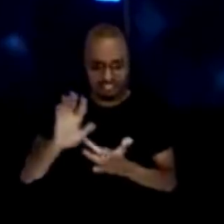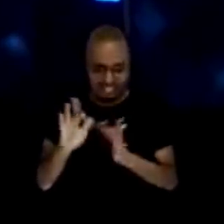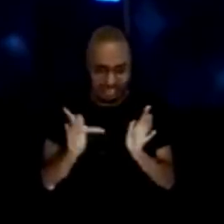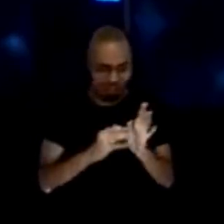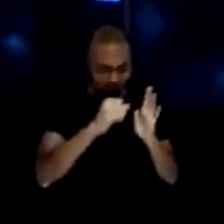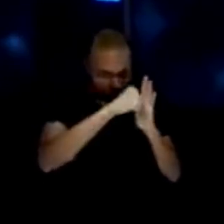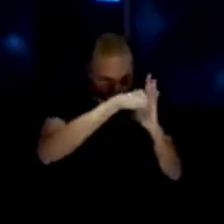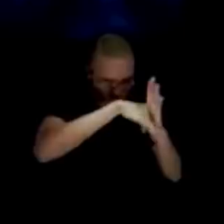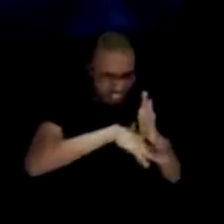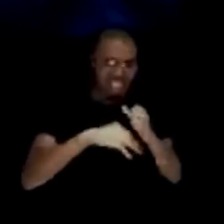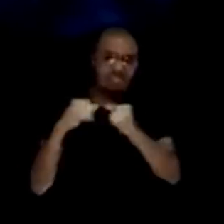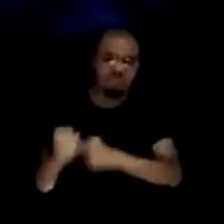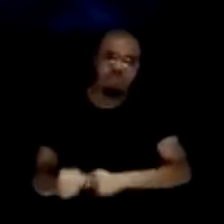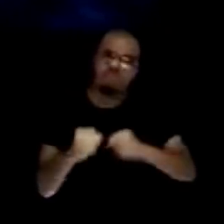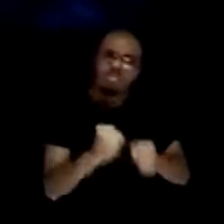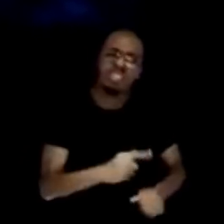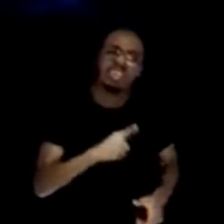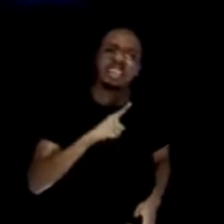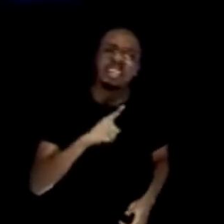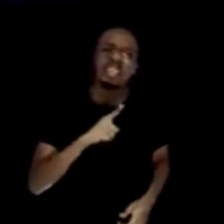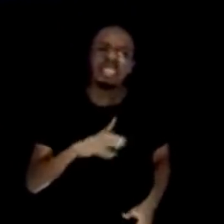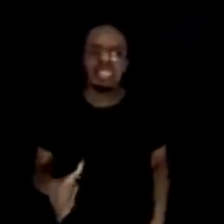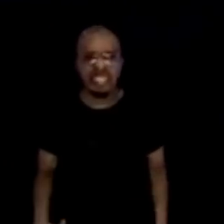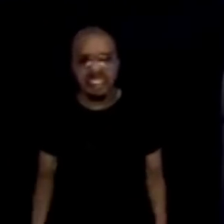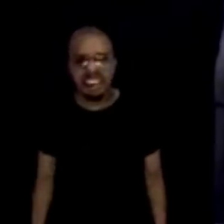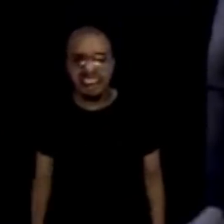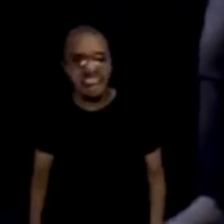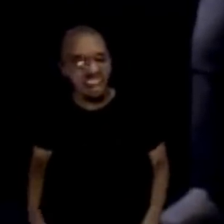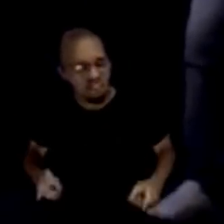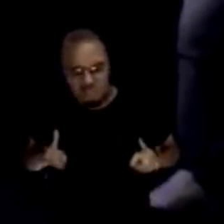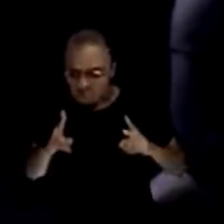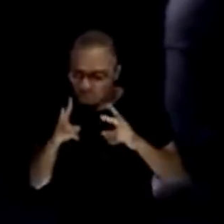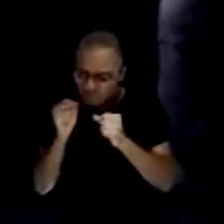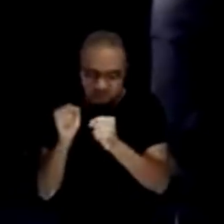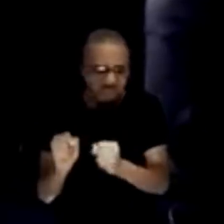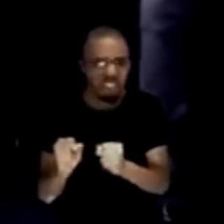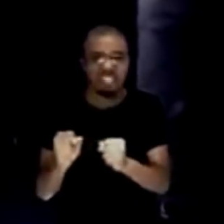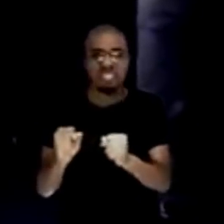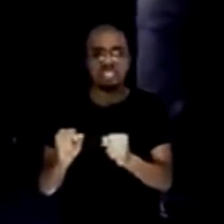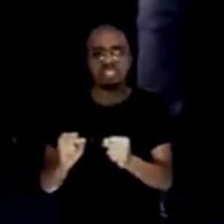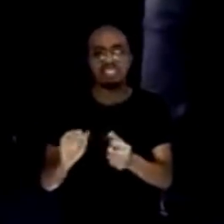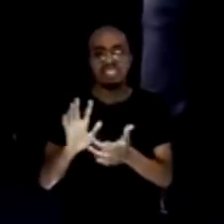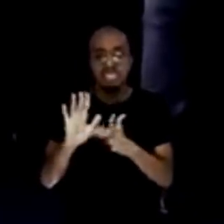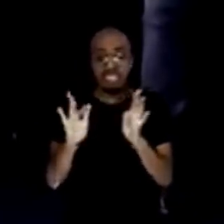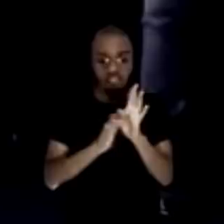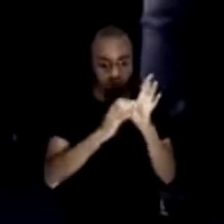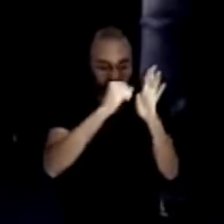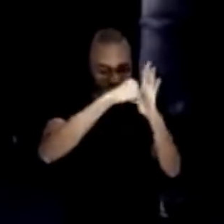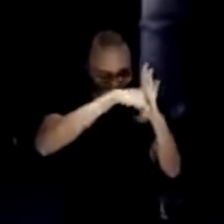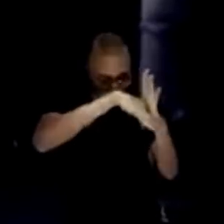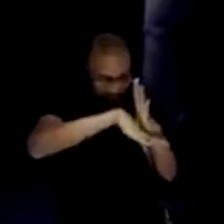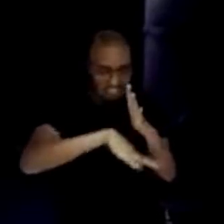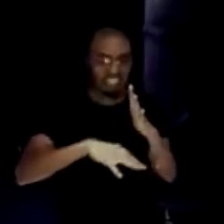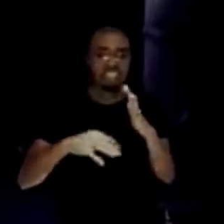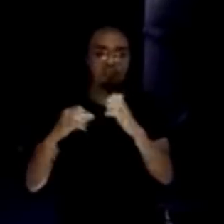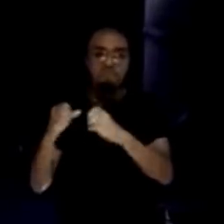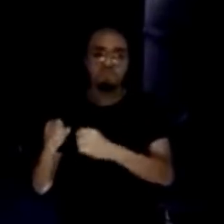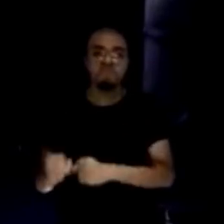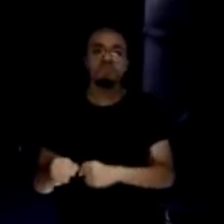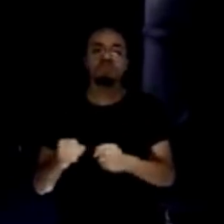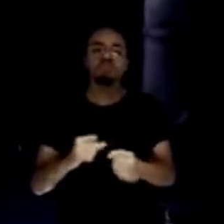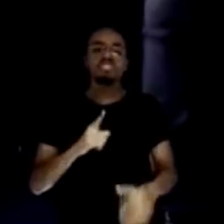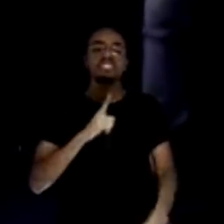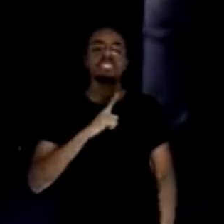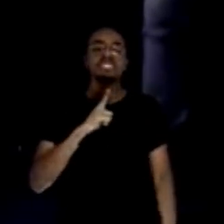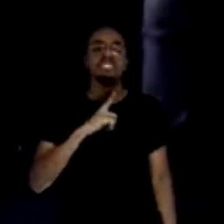sangue de Jesus tem poder. Como uma dinamite no meio das cadeias e grilhões: o sangue de Jesus tem poder. O sangue de Jesus tem poder.